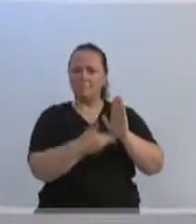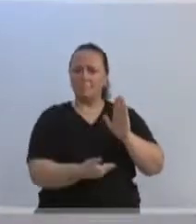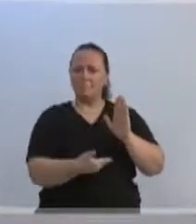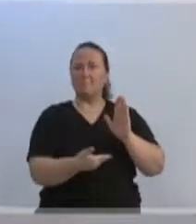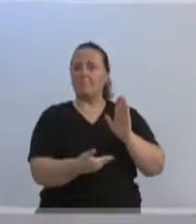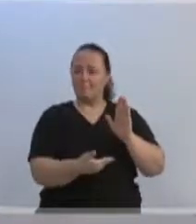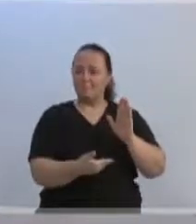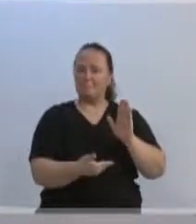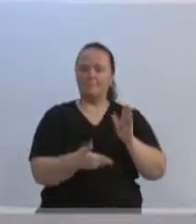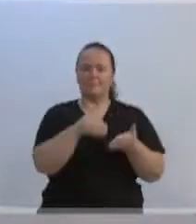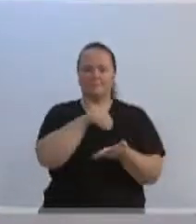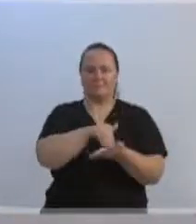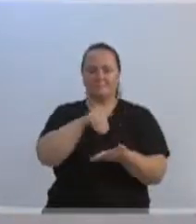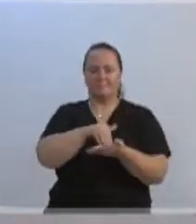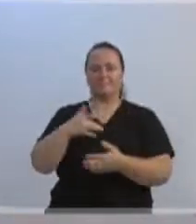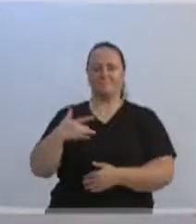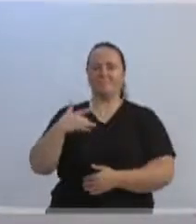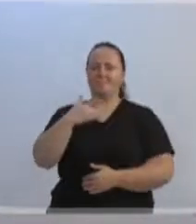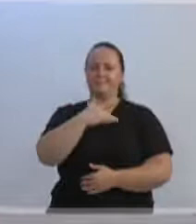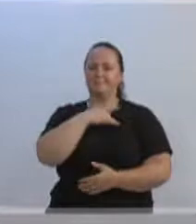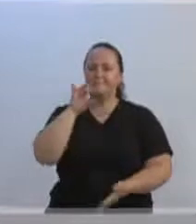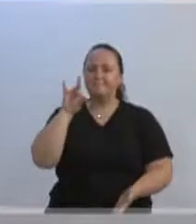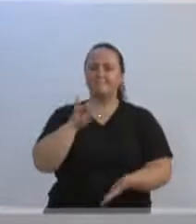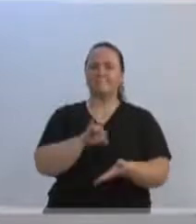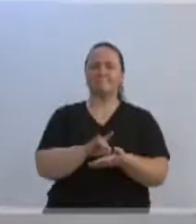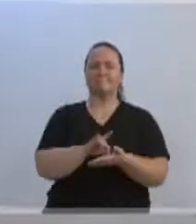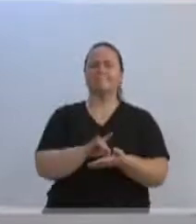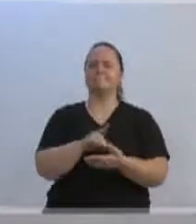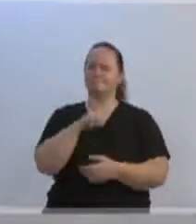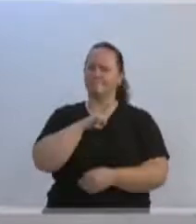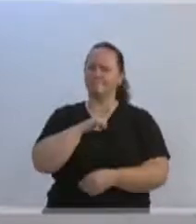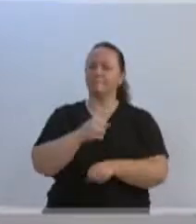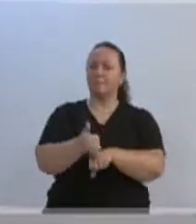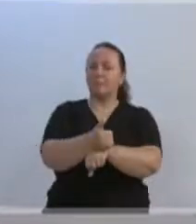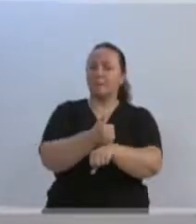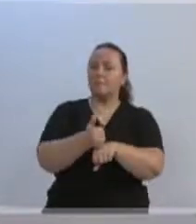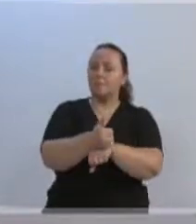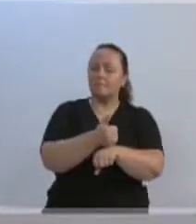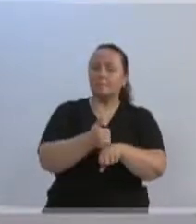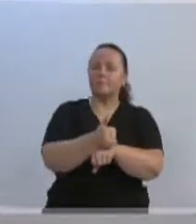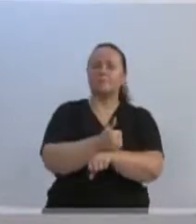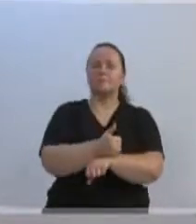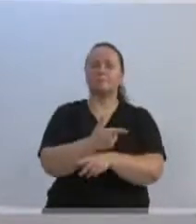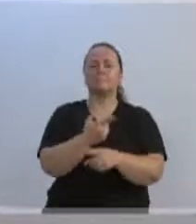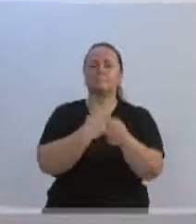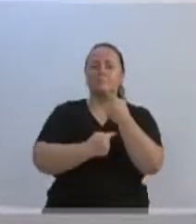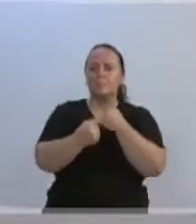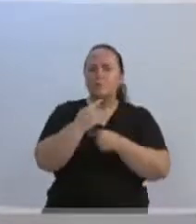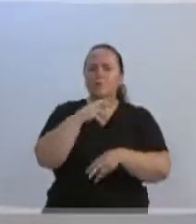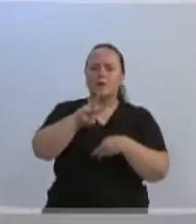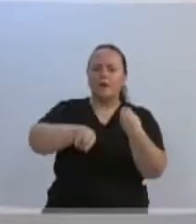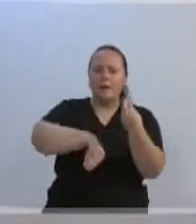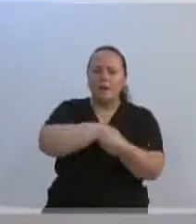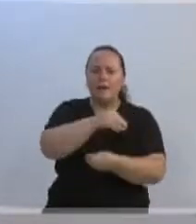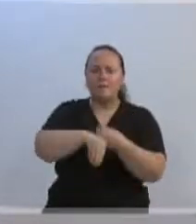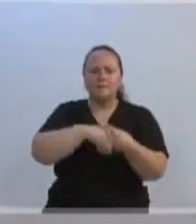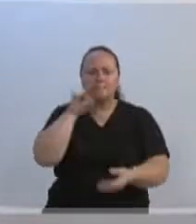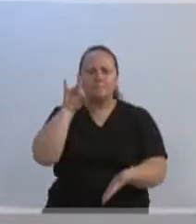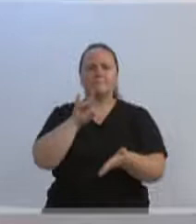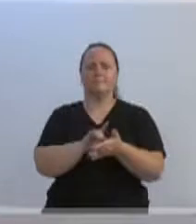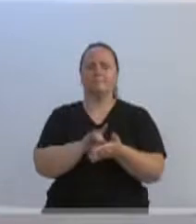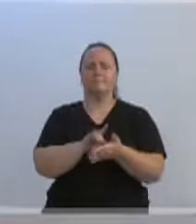na secretaria de saúde de profissionais que se envolvem que efetivamente